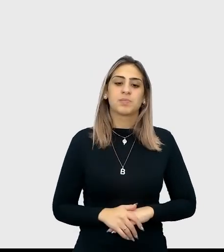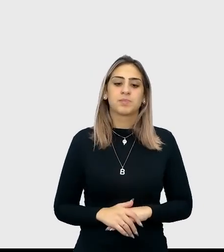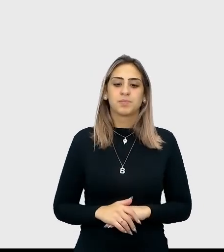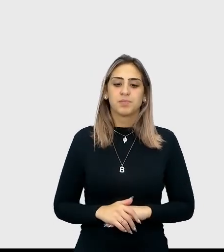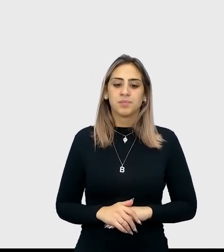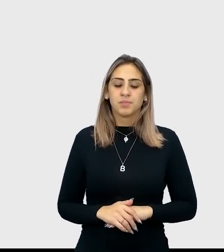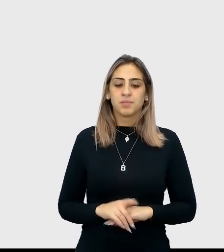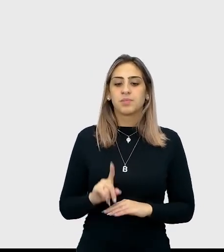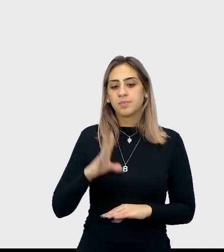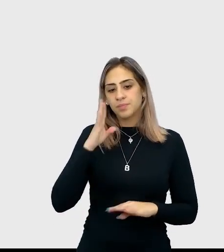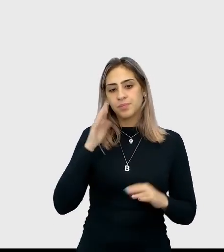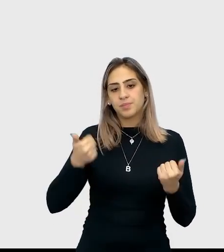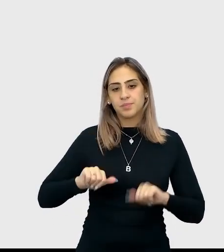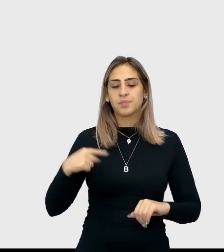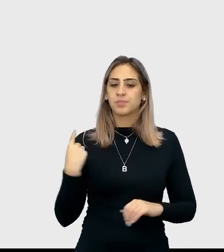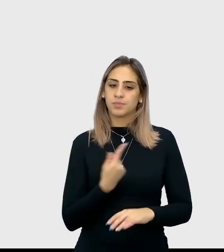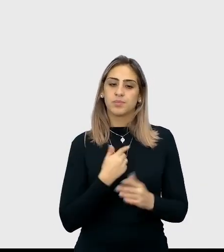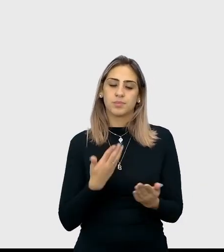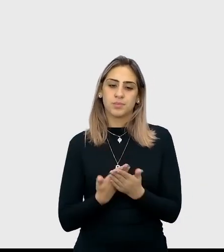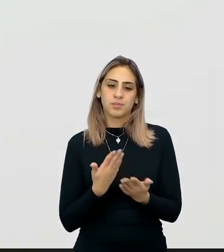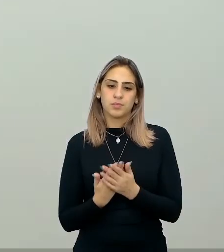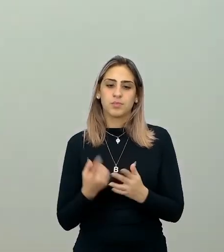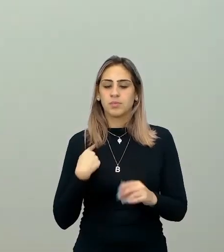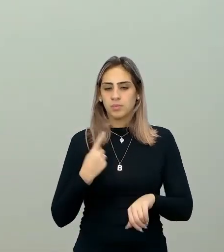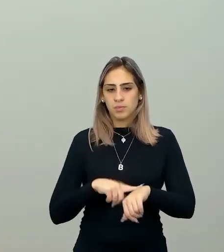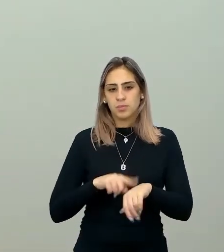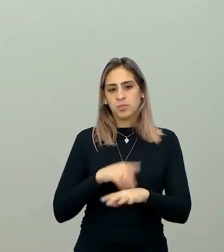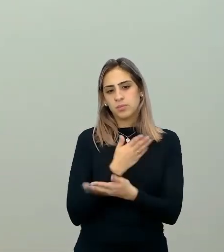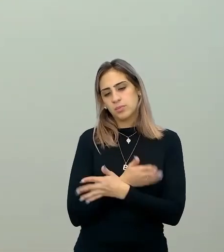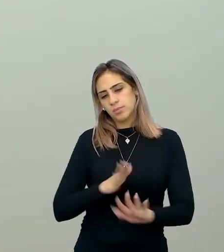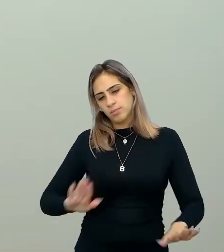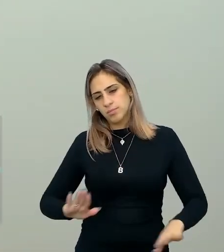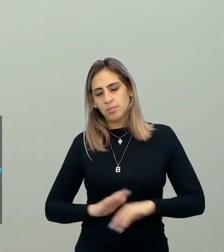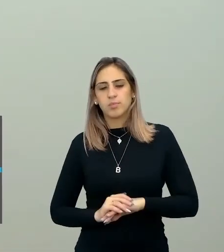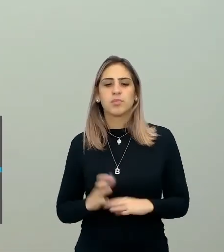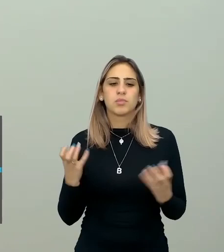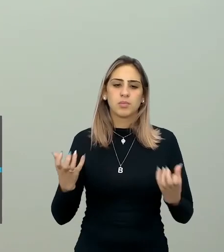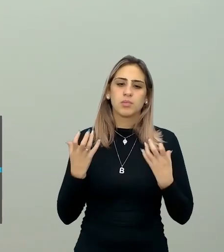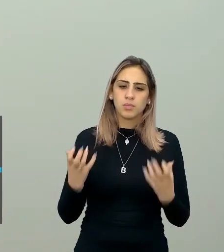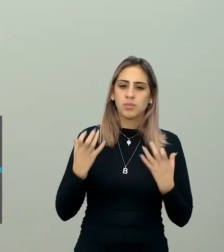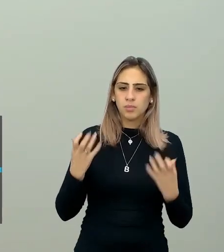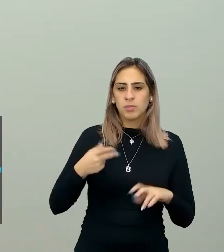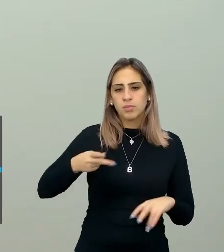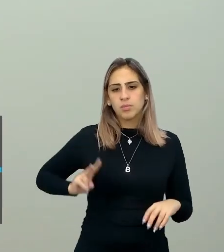64.995,87. Não esqueçam de avaliar a nossa aula. Nosso tempo acabou. Eu queria